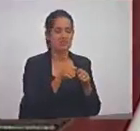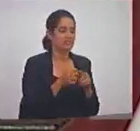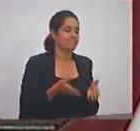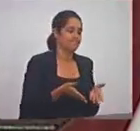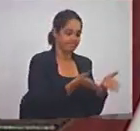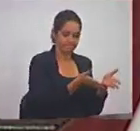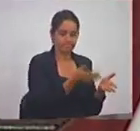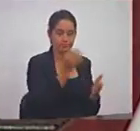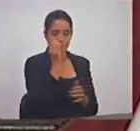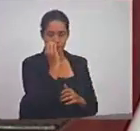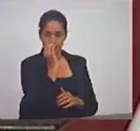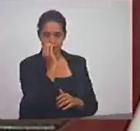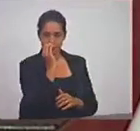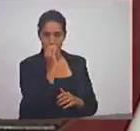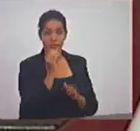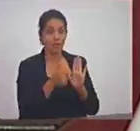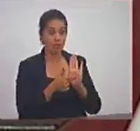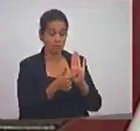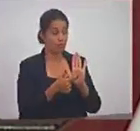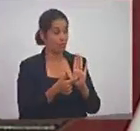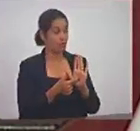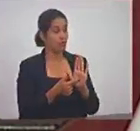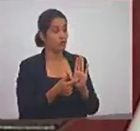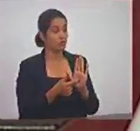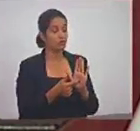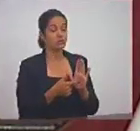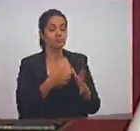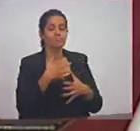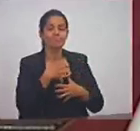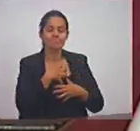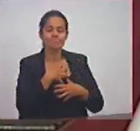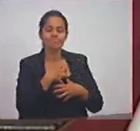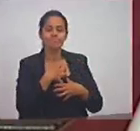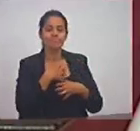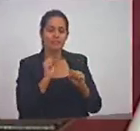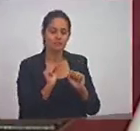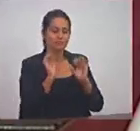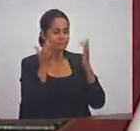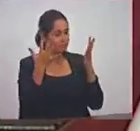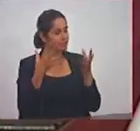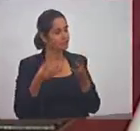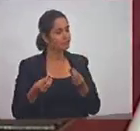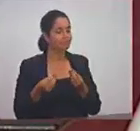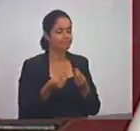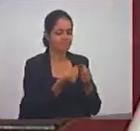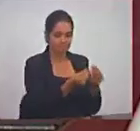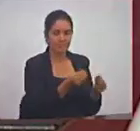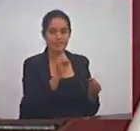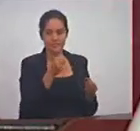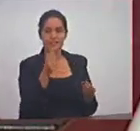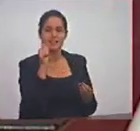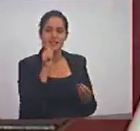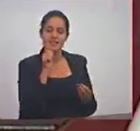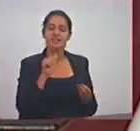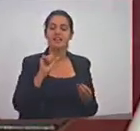exposto, apresentamos a presente propositura, no sentido de que seja consignada em ata voto de congratulação à senhora